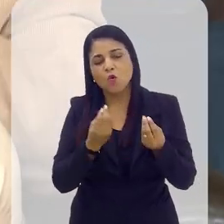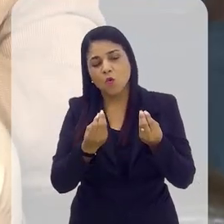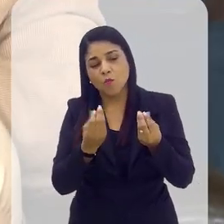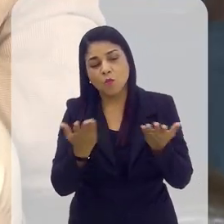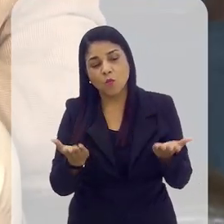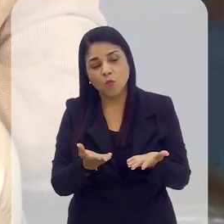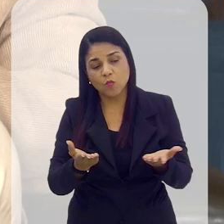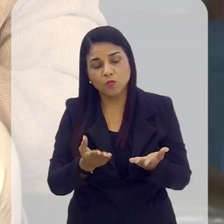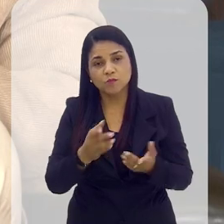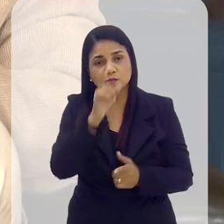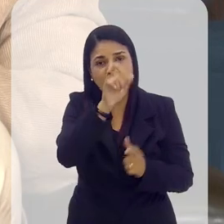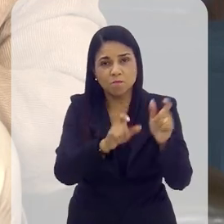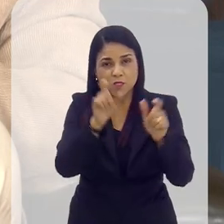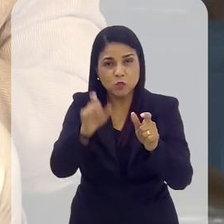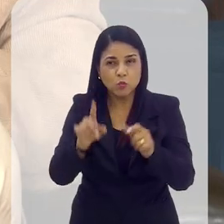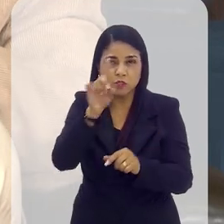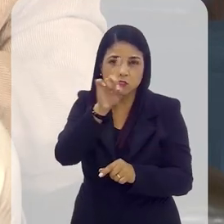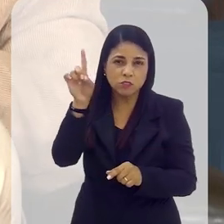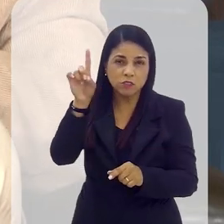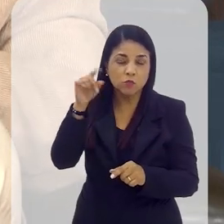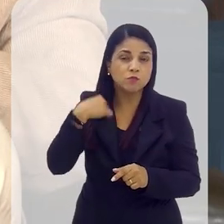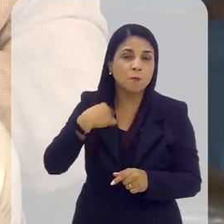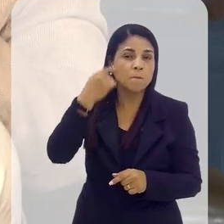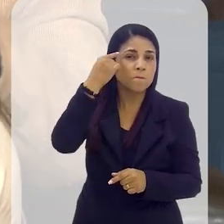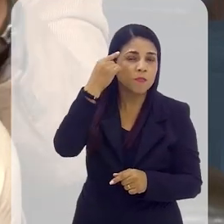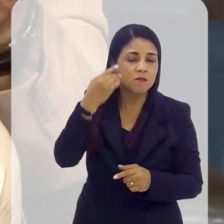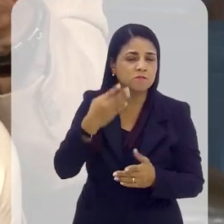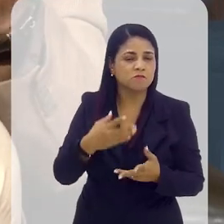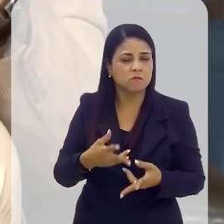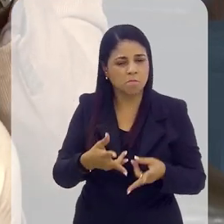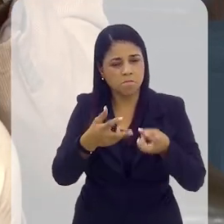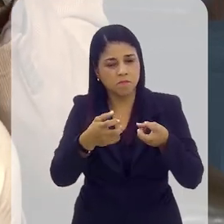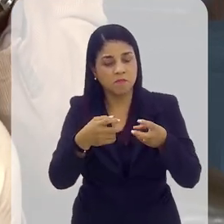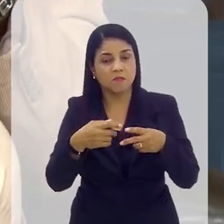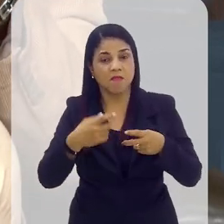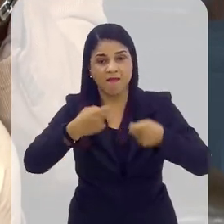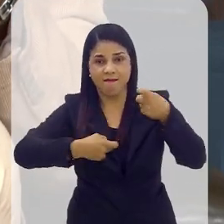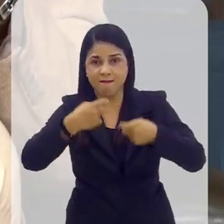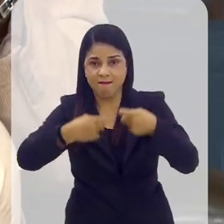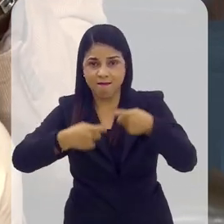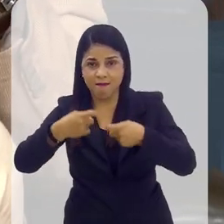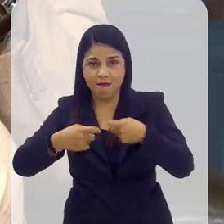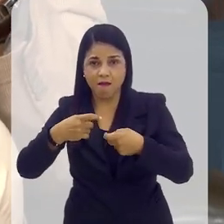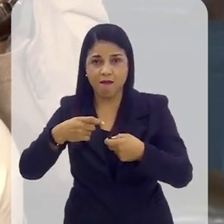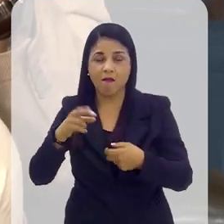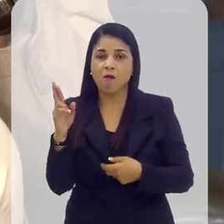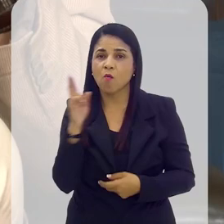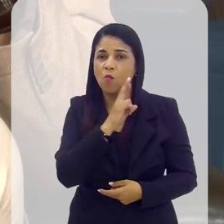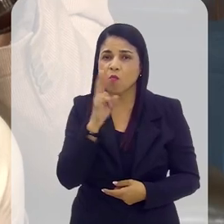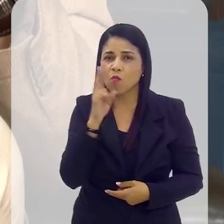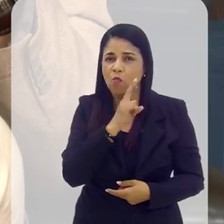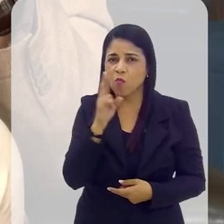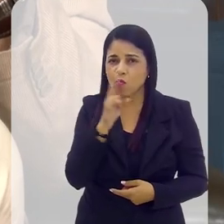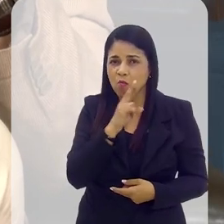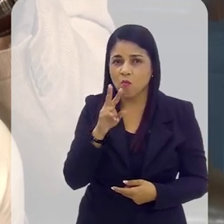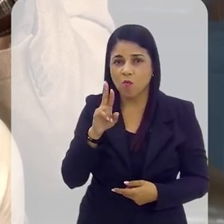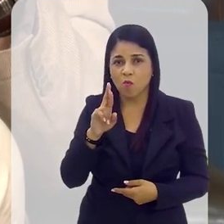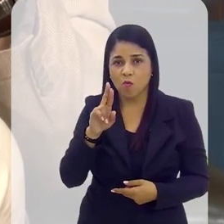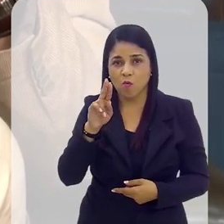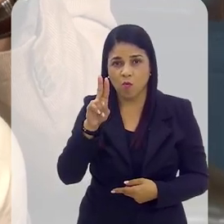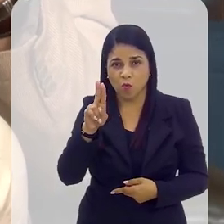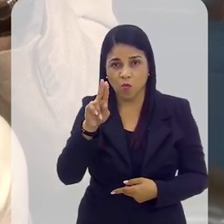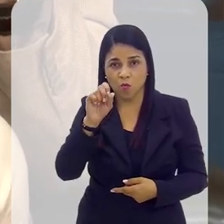hoje as pessoas de Deus pensam a respeito disso. A gente vê aí, nós temos uma guerra da Rússia junto com a